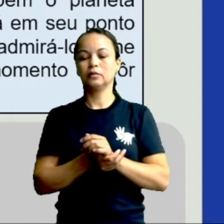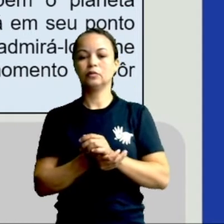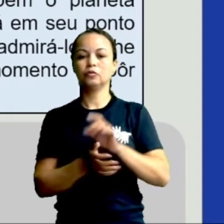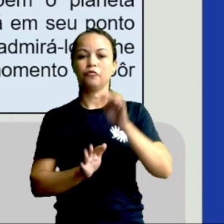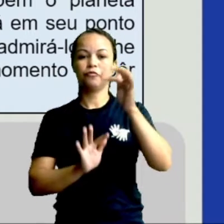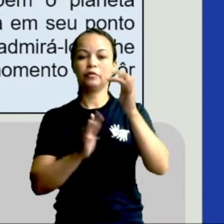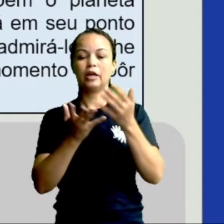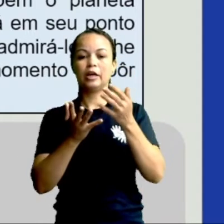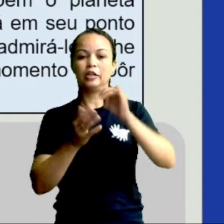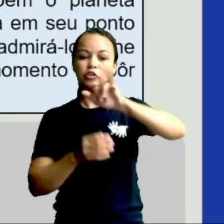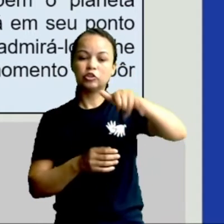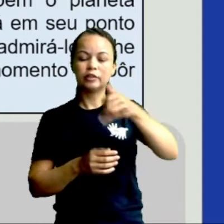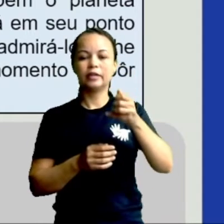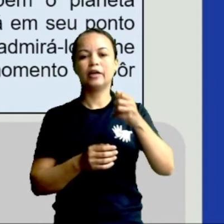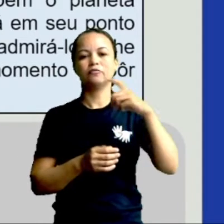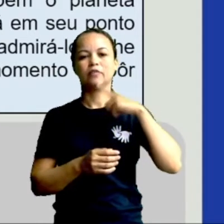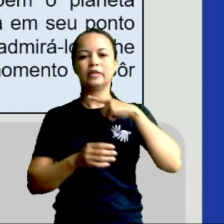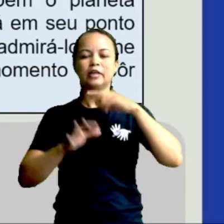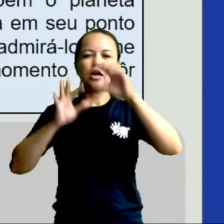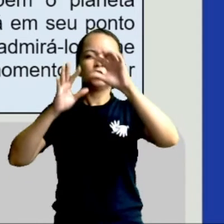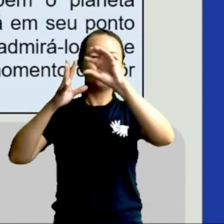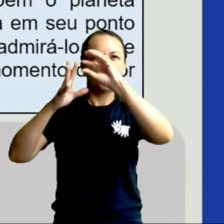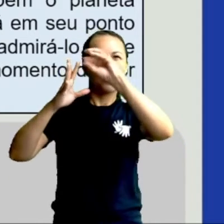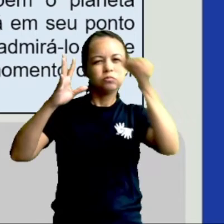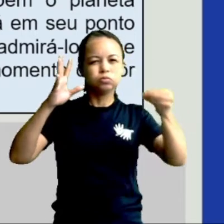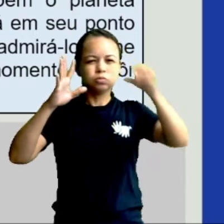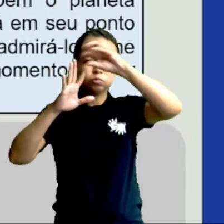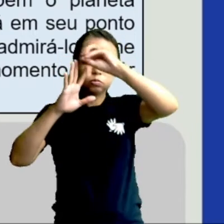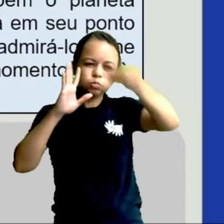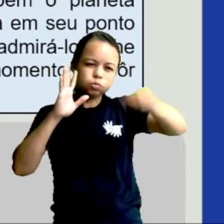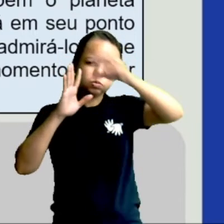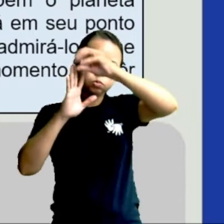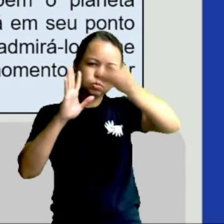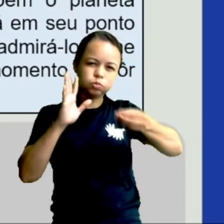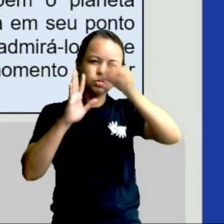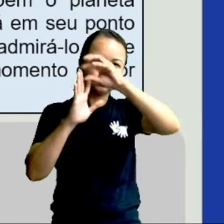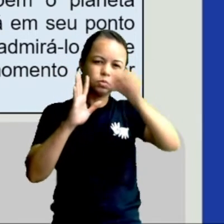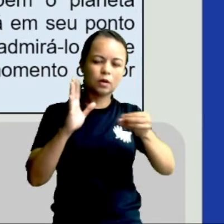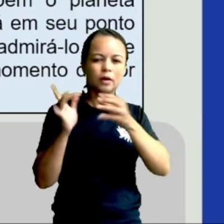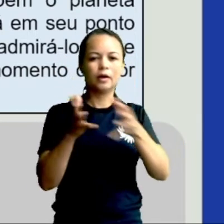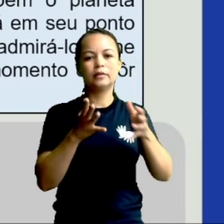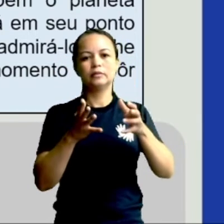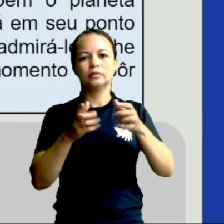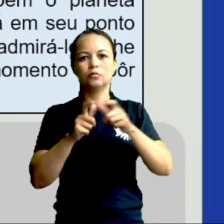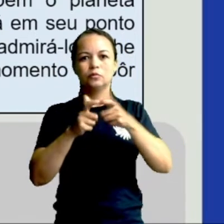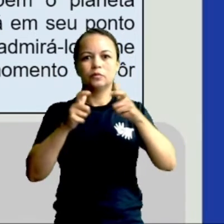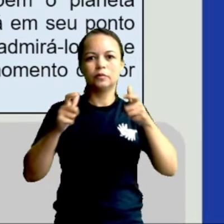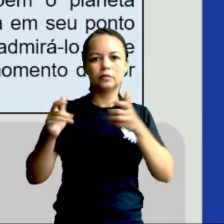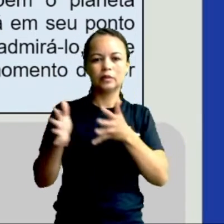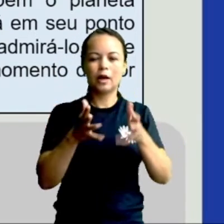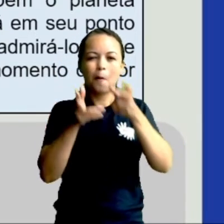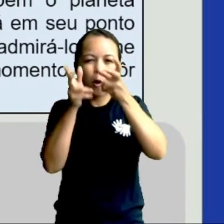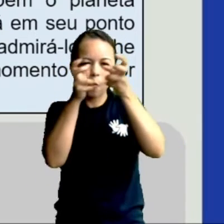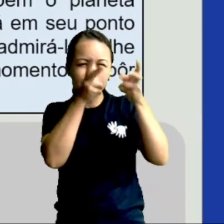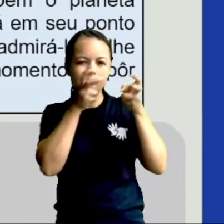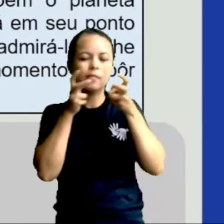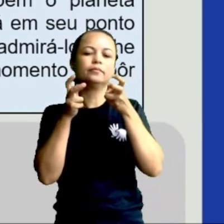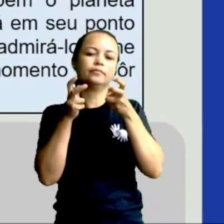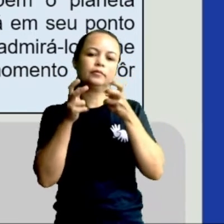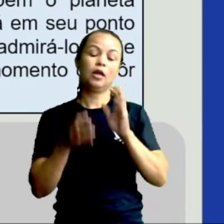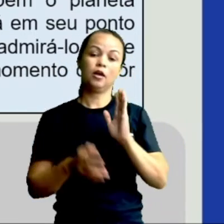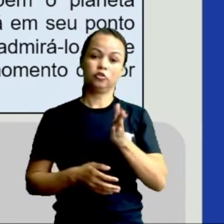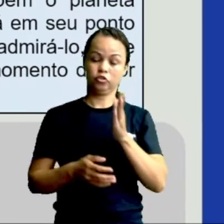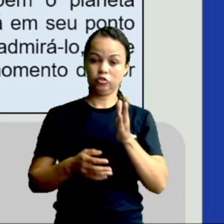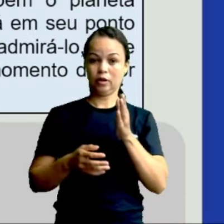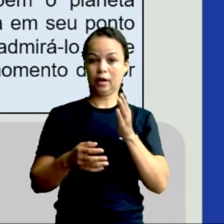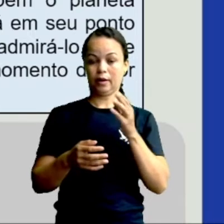vai ter a chuva de meteoros quadrântidas. Esta é uma das melhores chuvas de meteoro para se observar, já que em